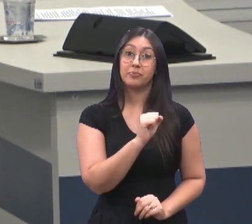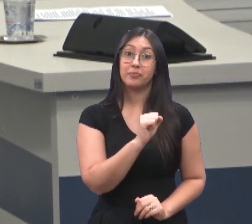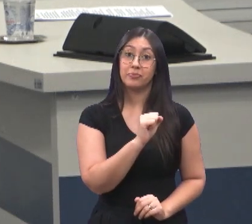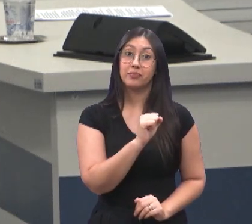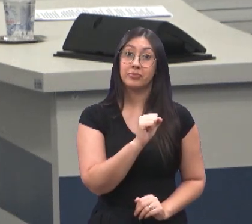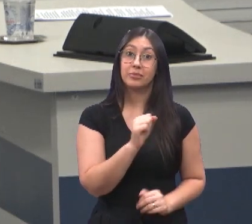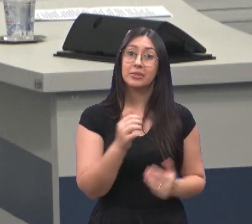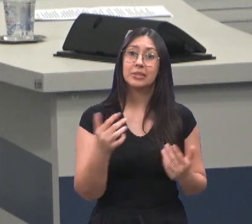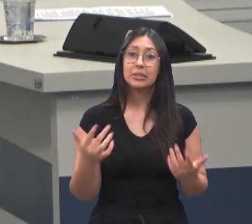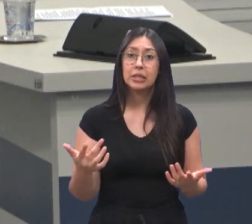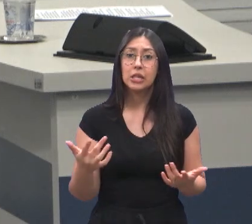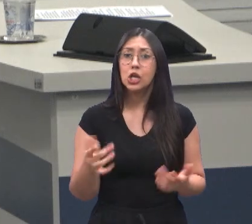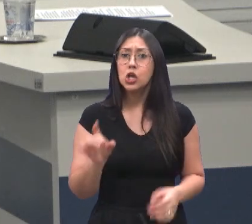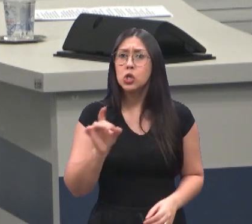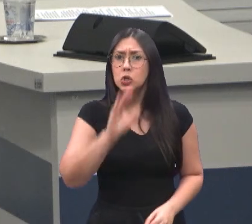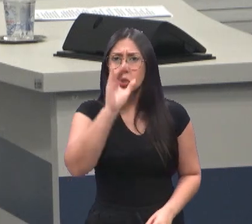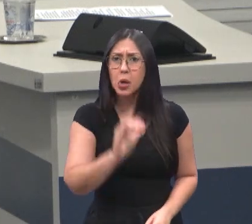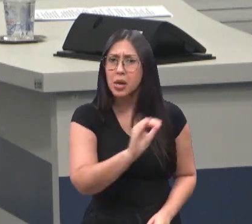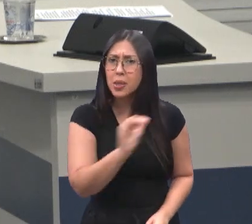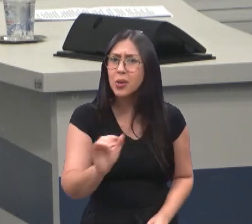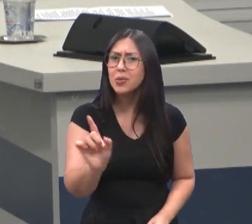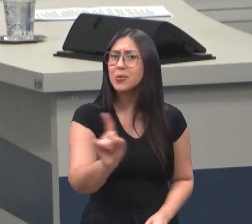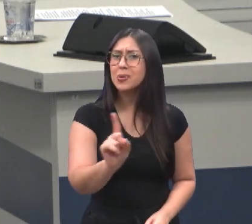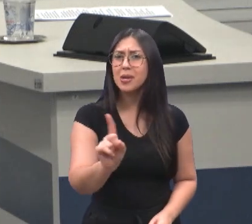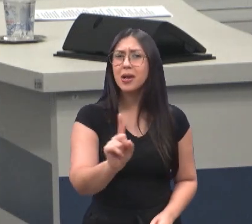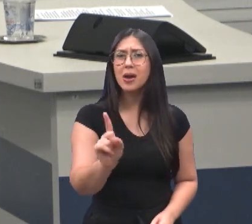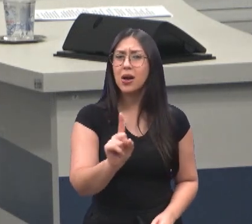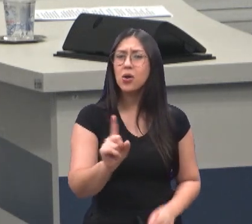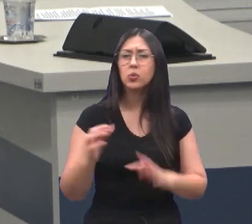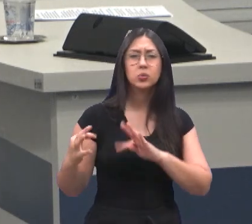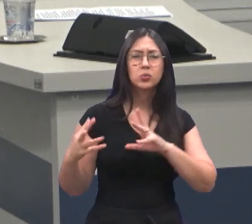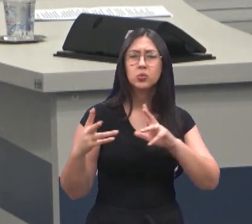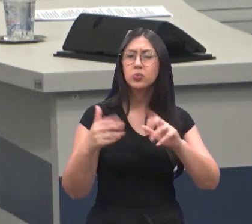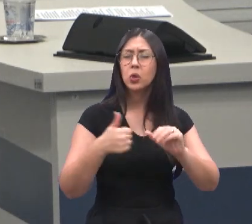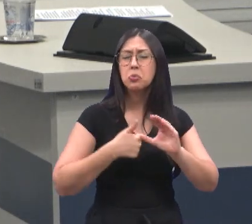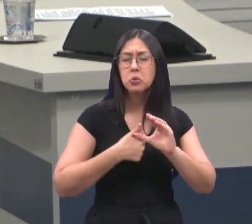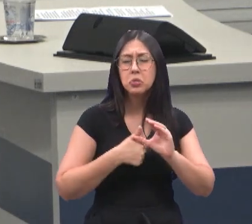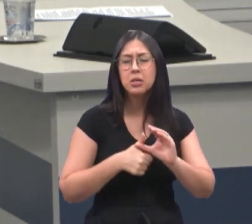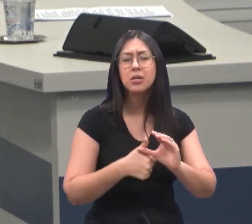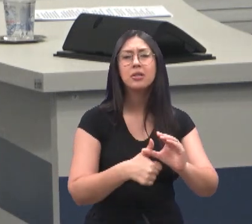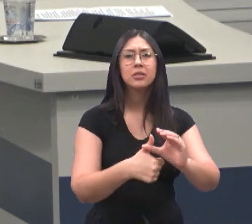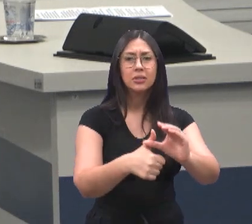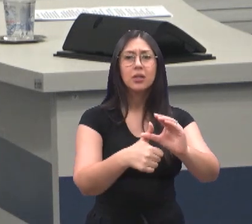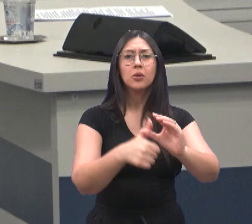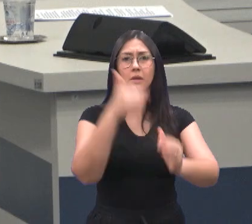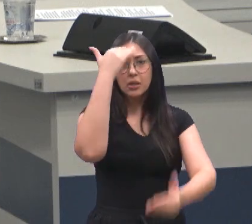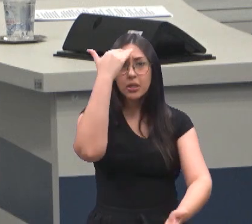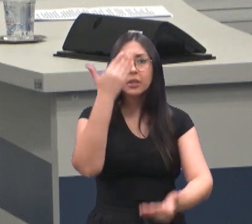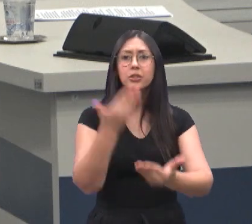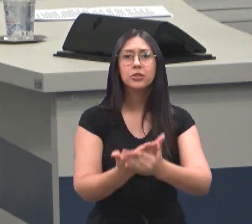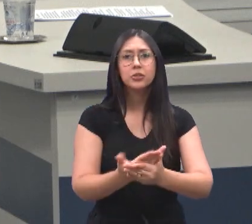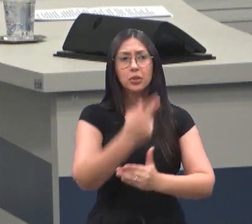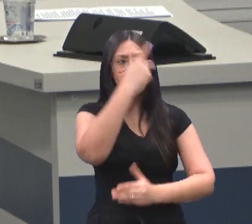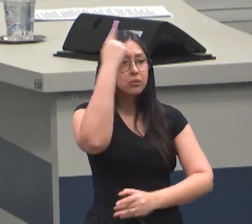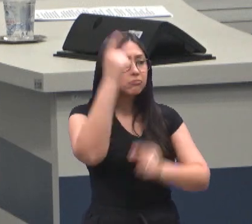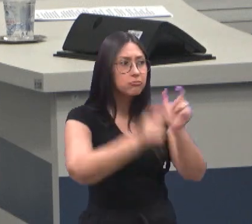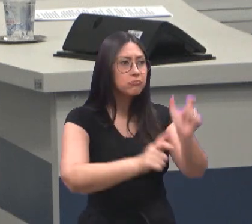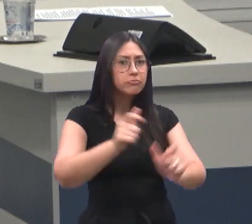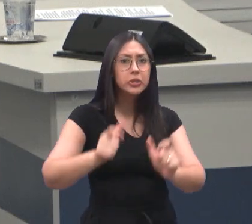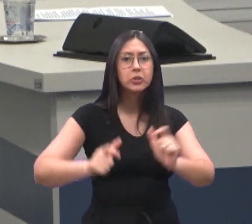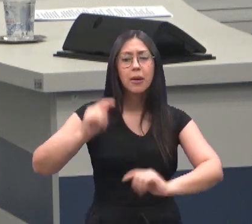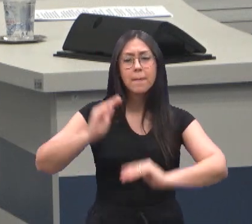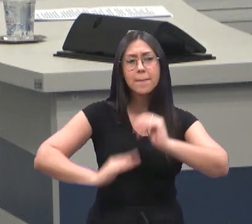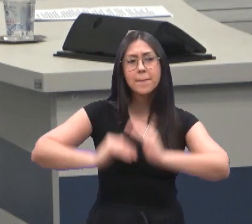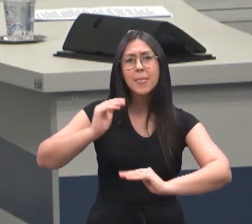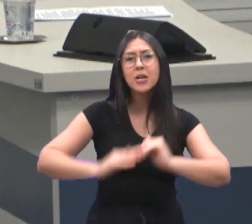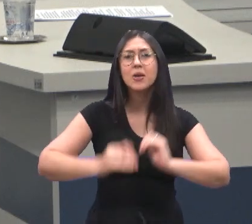aliás, não só os católicos, os cristãos, todos que acreditam em pessoas que praticam o bem, como o